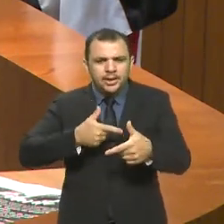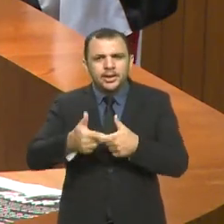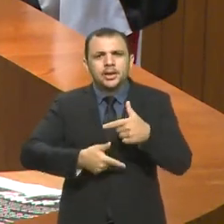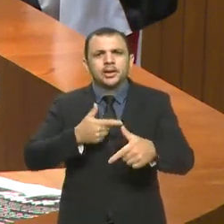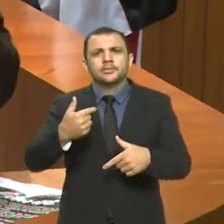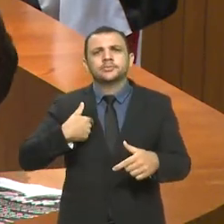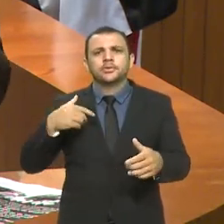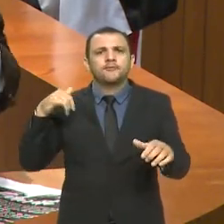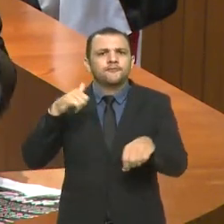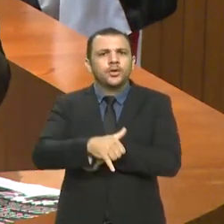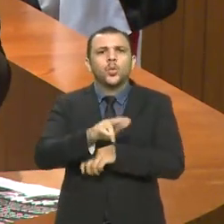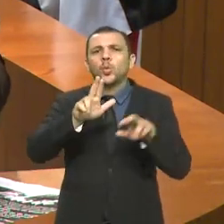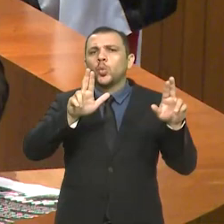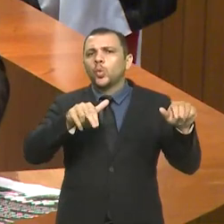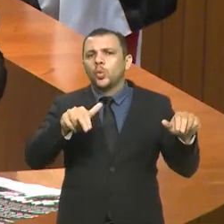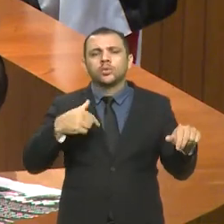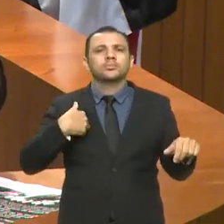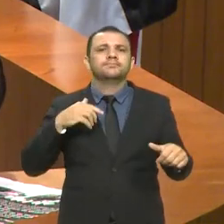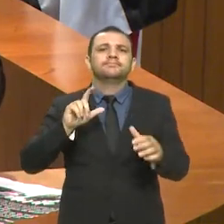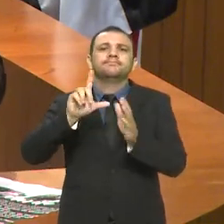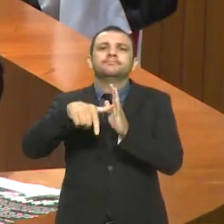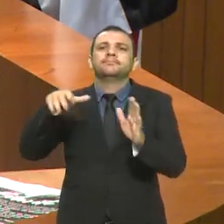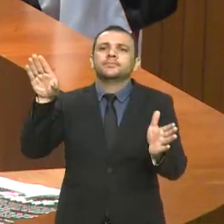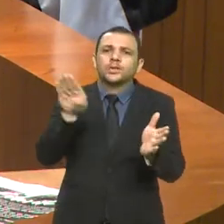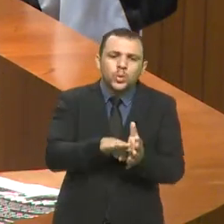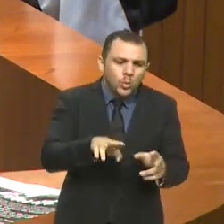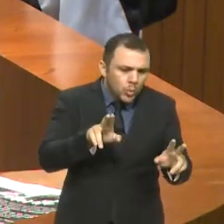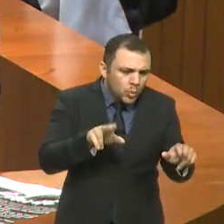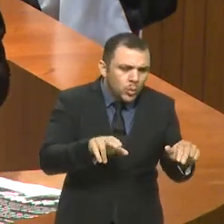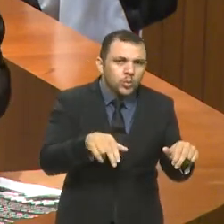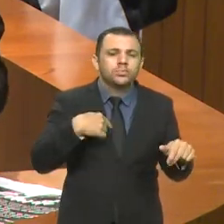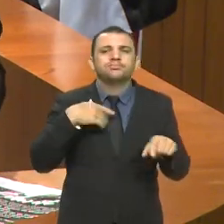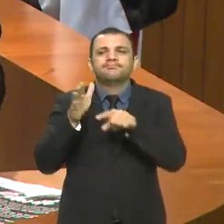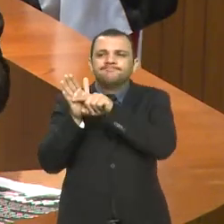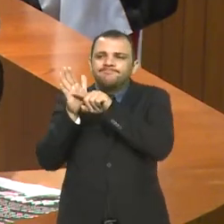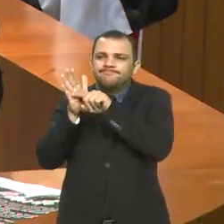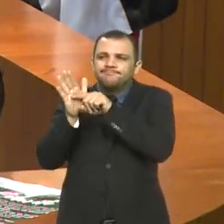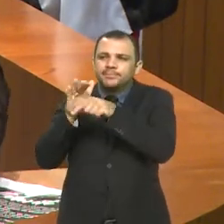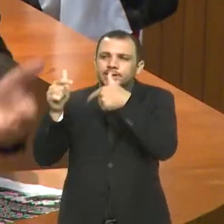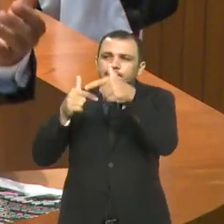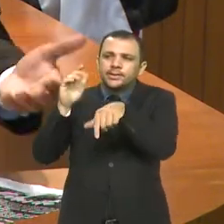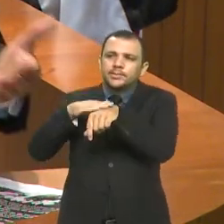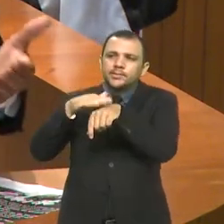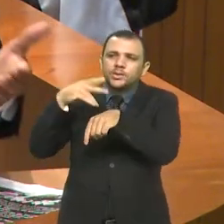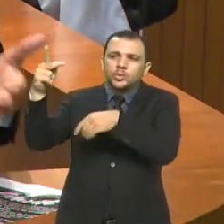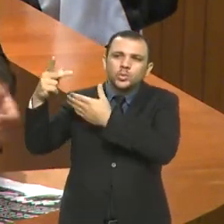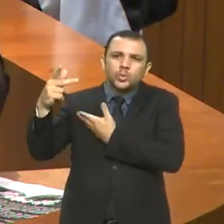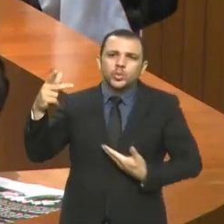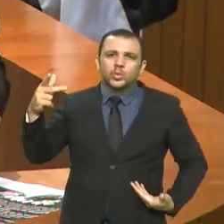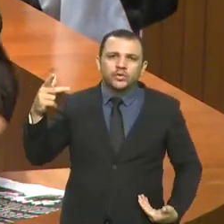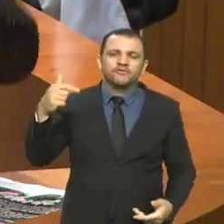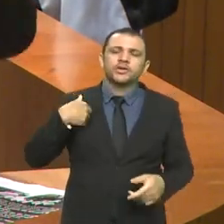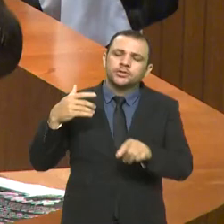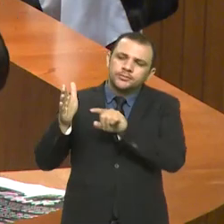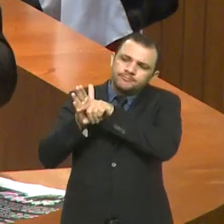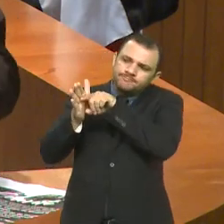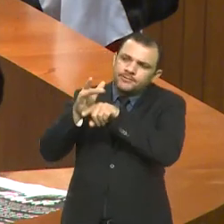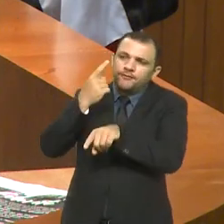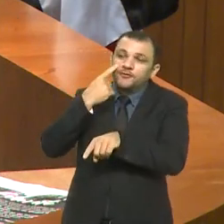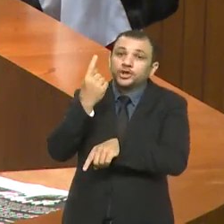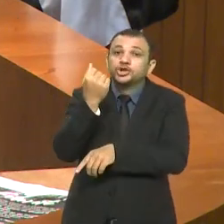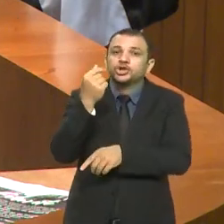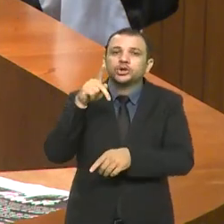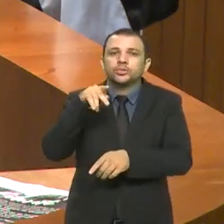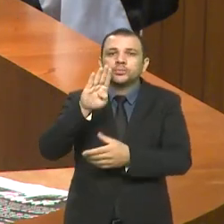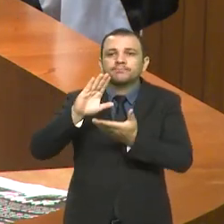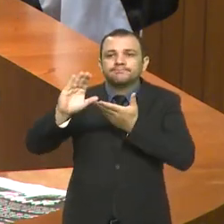chegou atrasado, um deputado que fiscaliza as ações do poder público, um deputado que fiscaliza para que a aplicação do dinheiro público seja para a